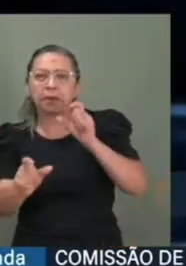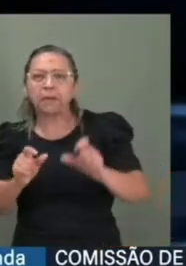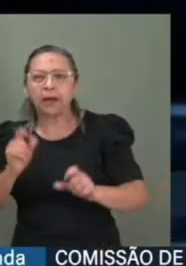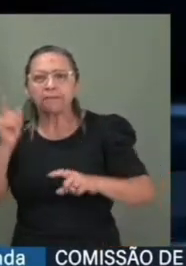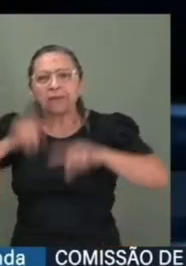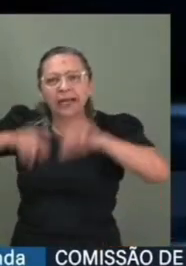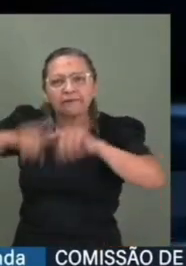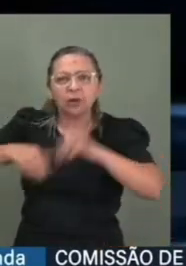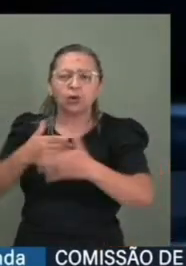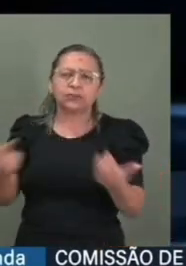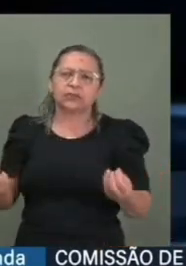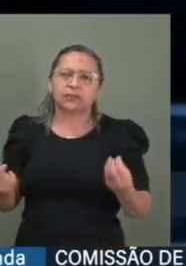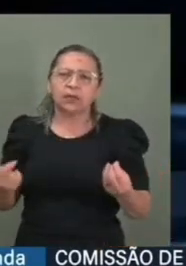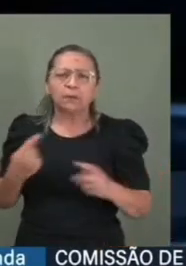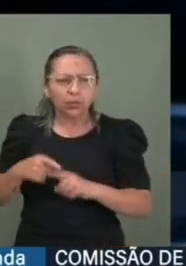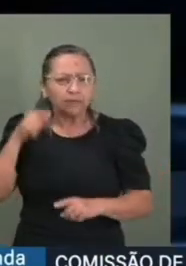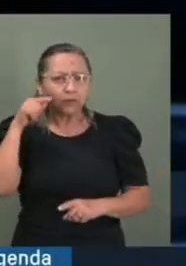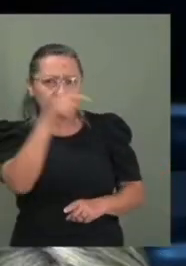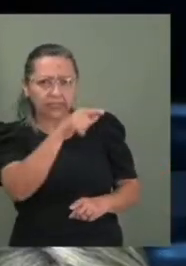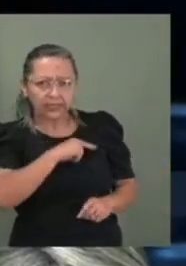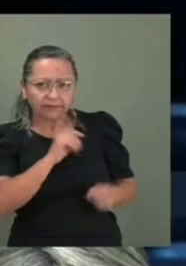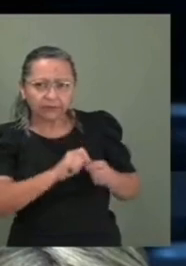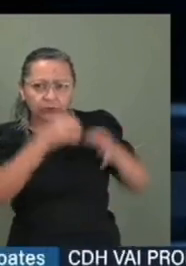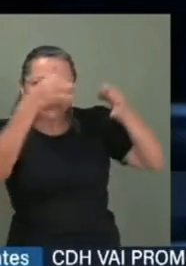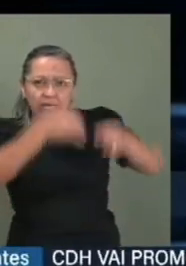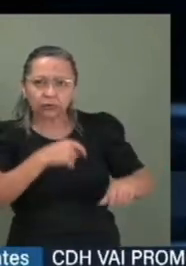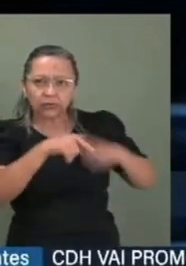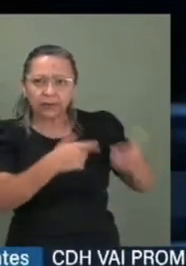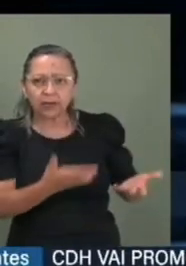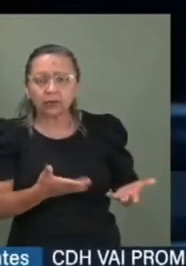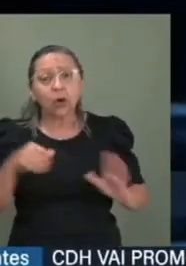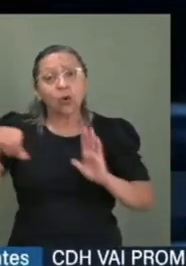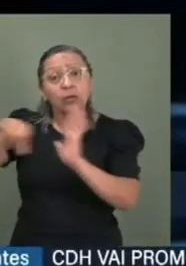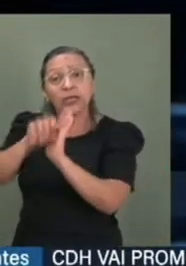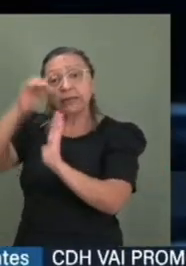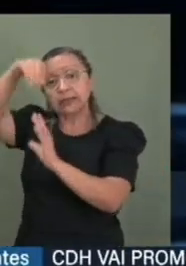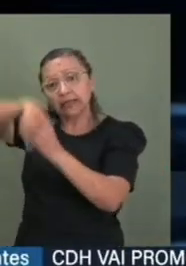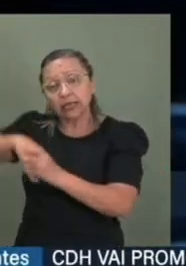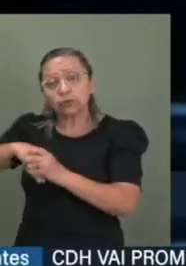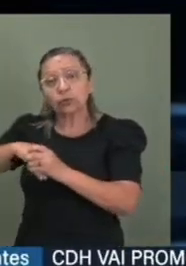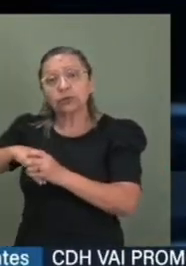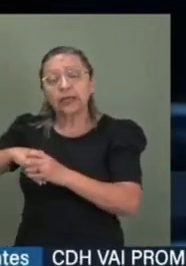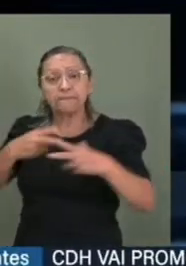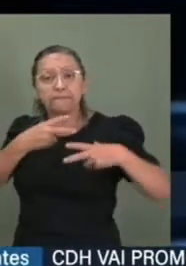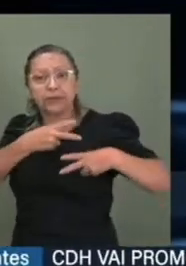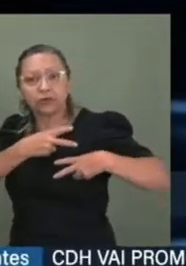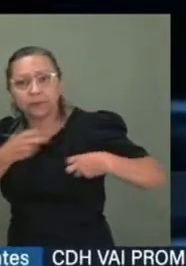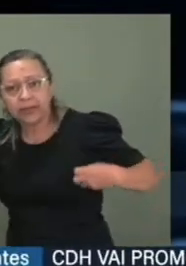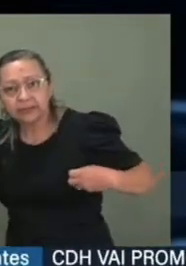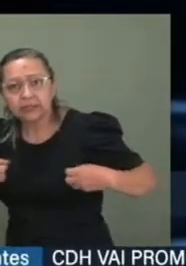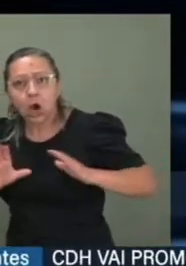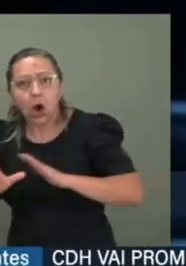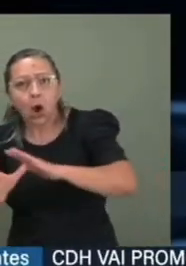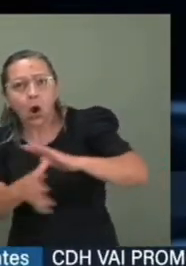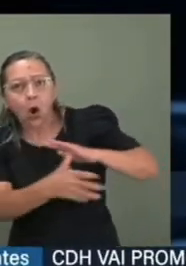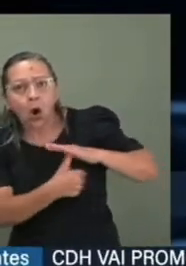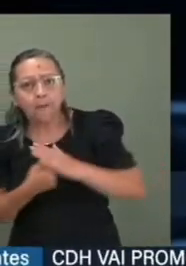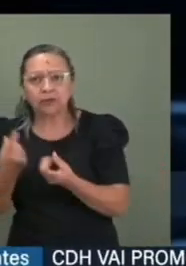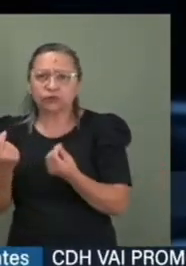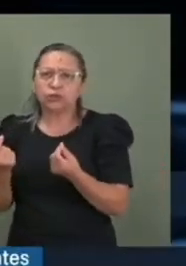e perseguindo o crime dentro das estatais brasileiras dentro da Petrobras roubando dinheiro